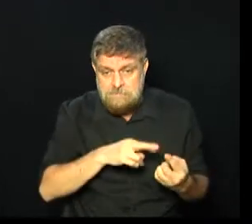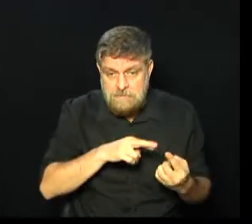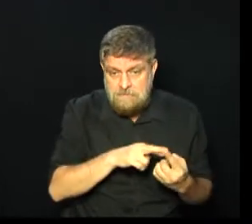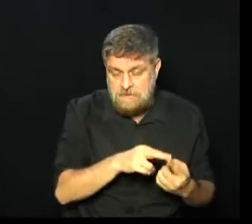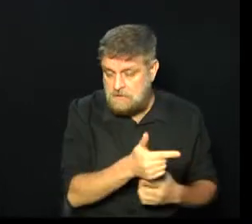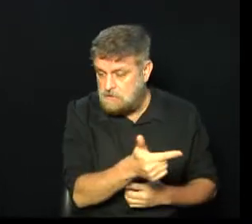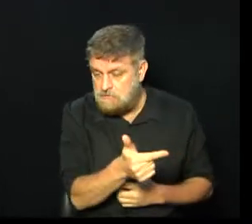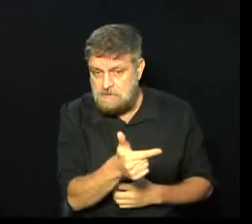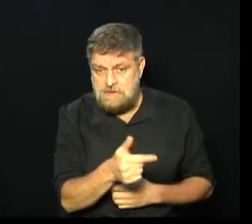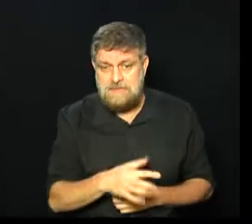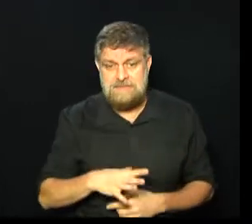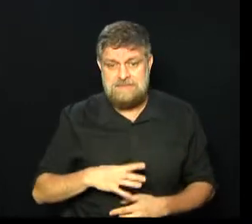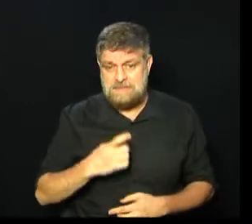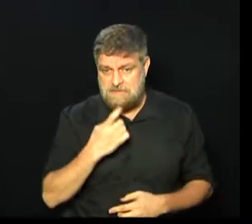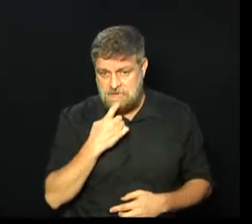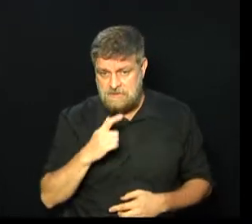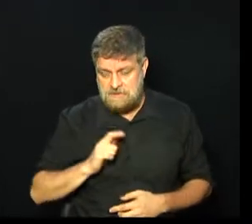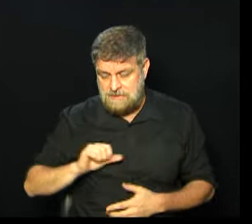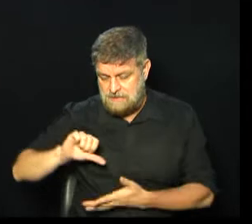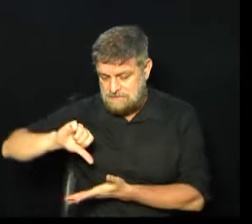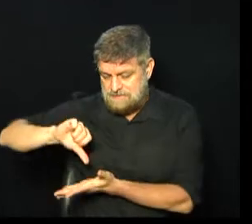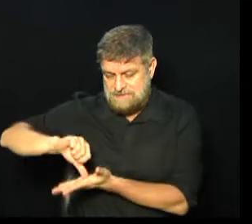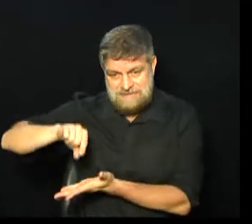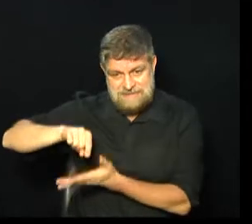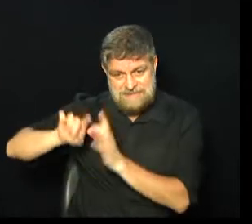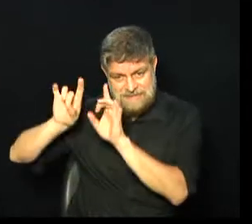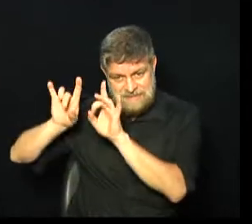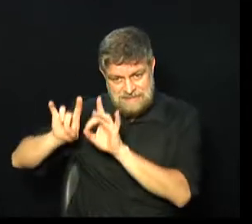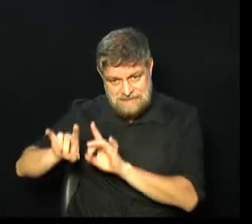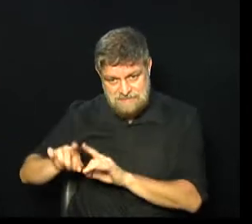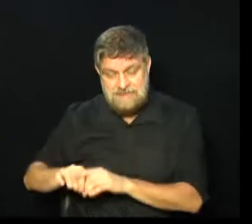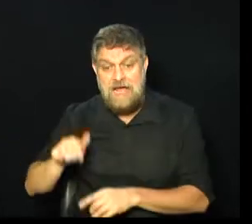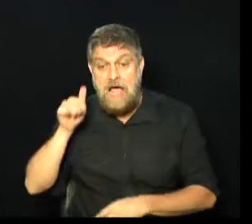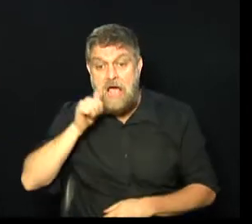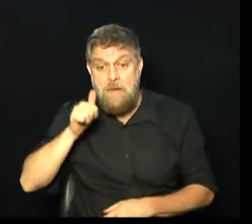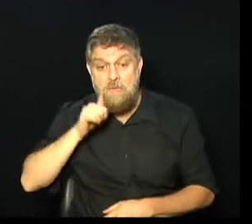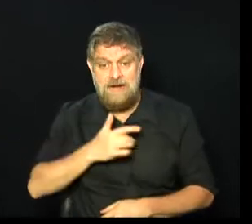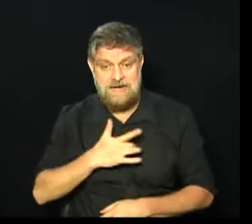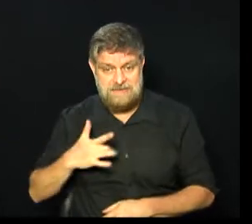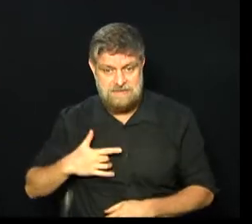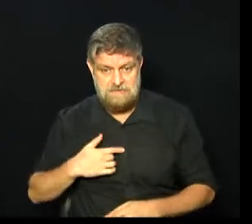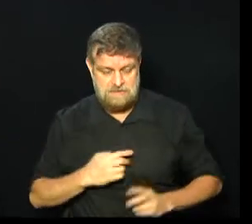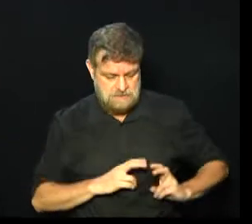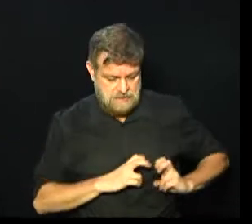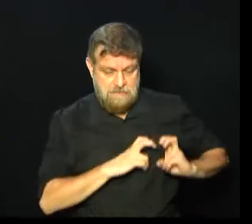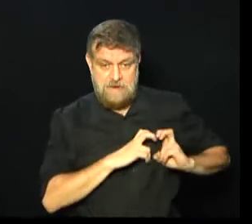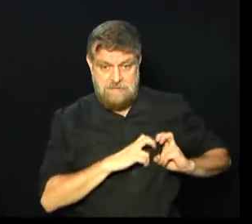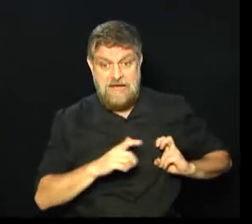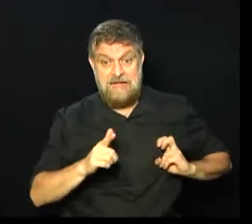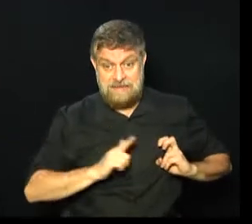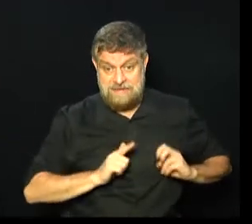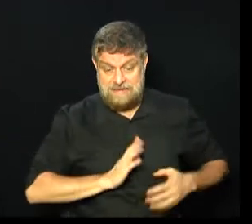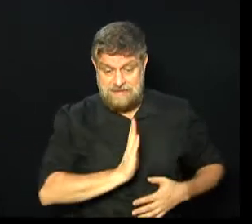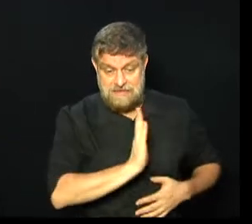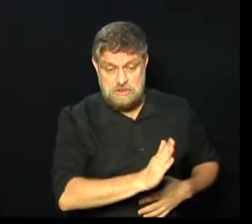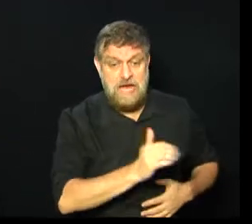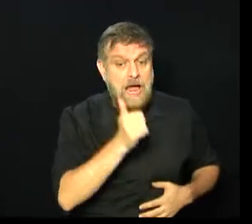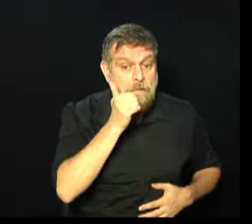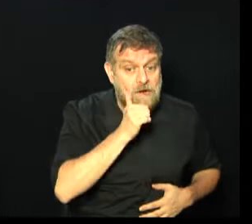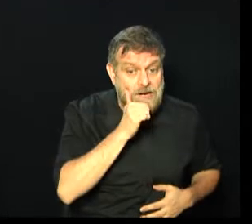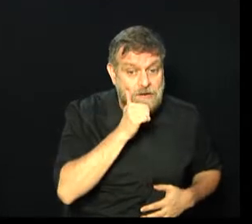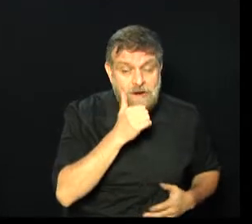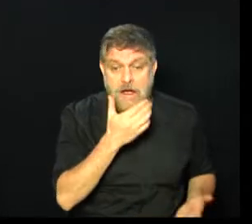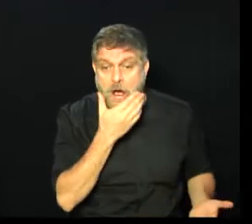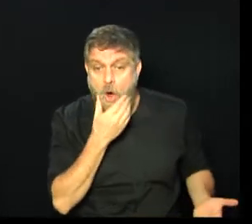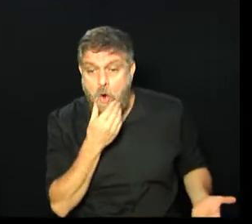tem hoje em Campinas, alguns centros especializados na saúde da mulher, para o câncer de mama. Então, nem sempre há necessidade